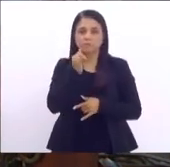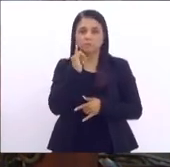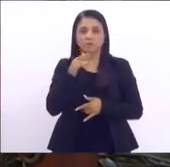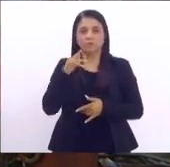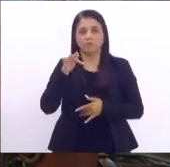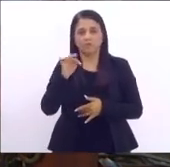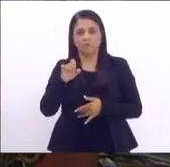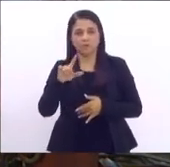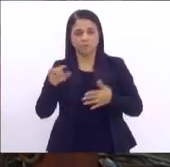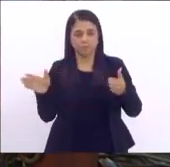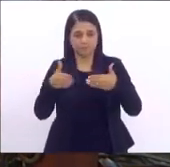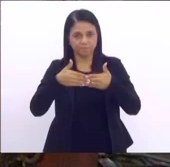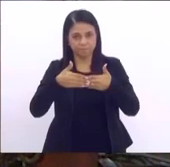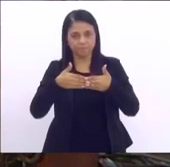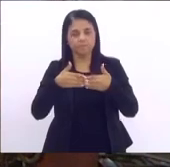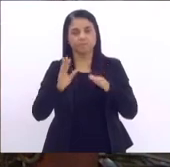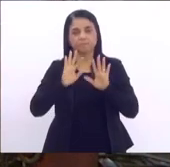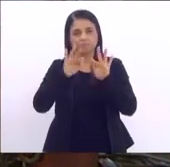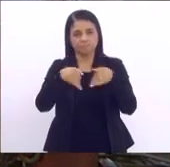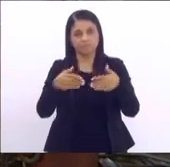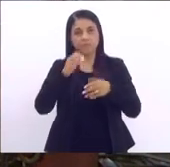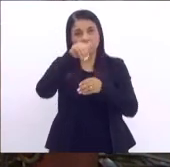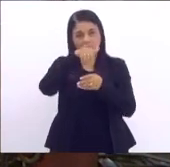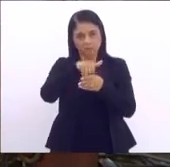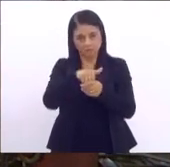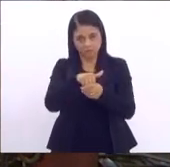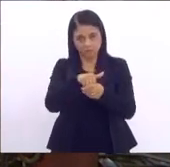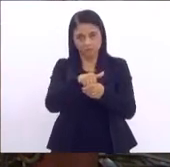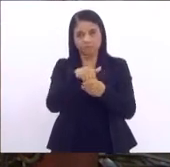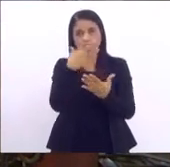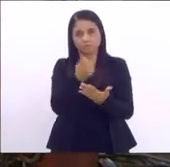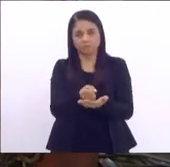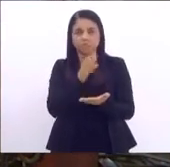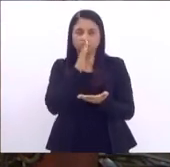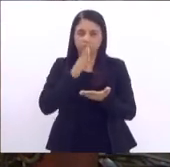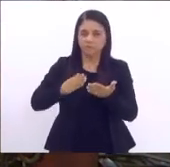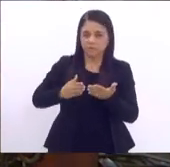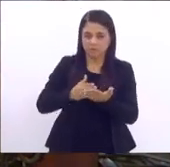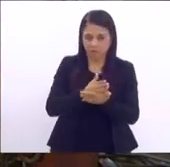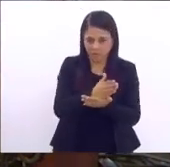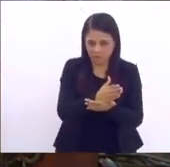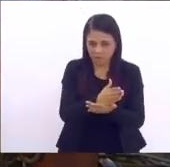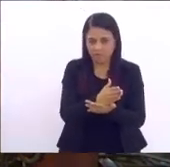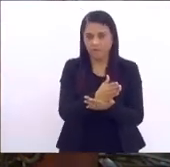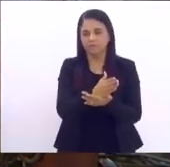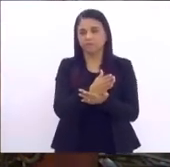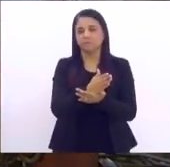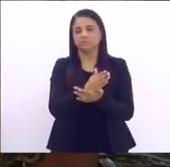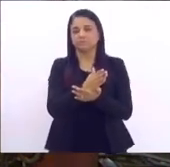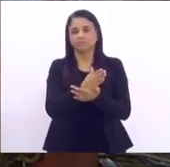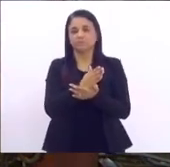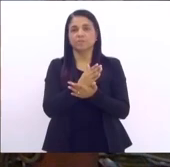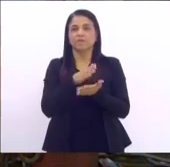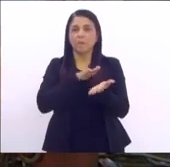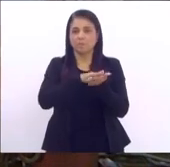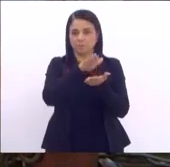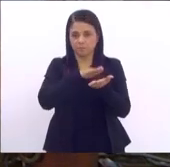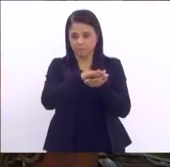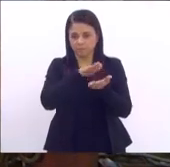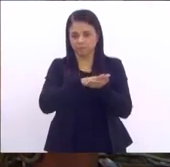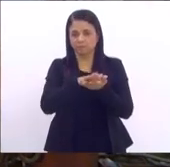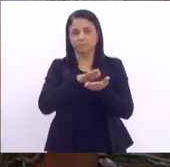discussão. Em votação, senhores que aprovam, permaneçam como estão, aprovado, vai a publicação.